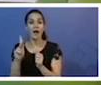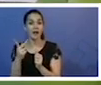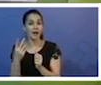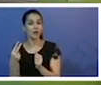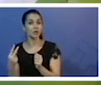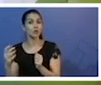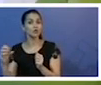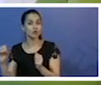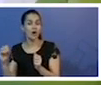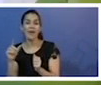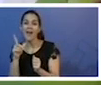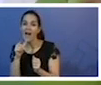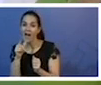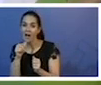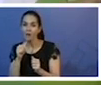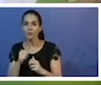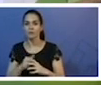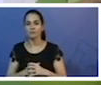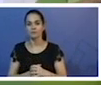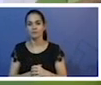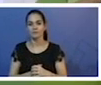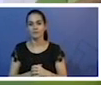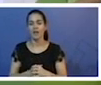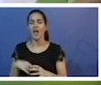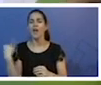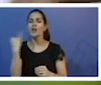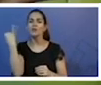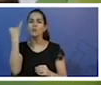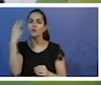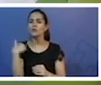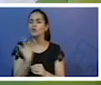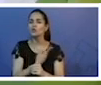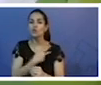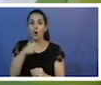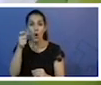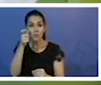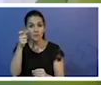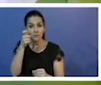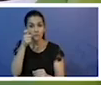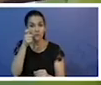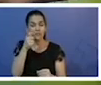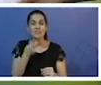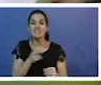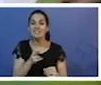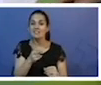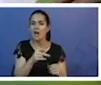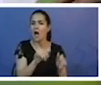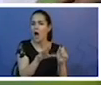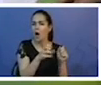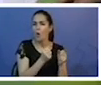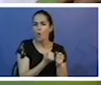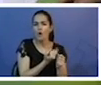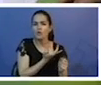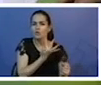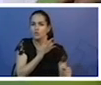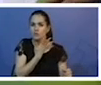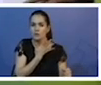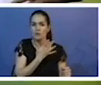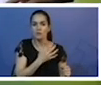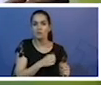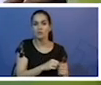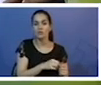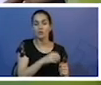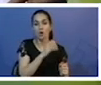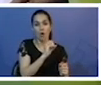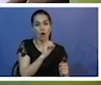água. Importante é a gente observar que sempre a quantidade de hidrogênio e OH, eles têm que